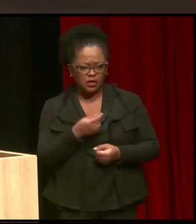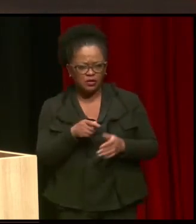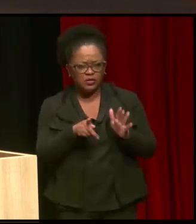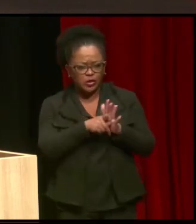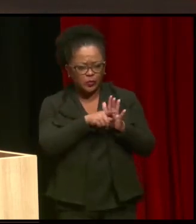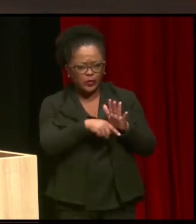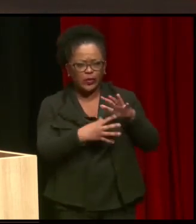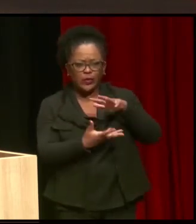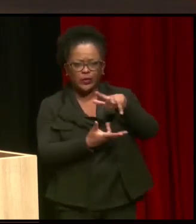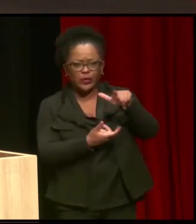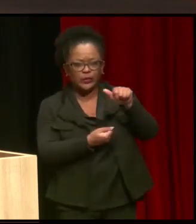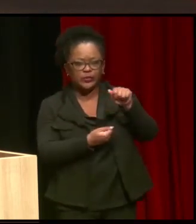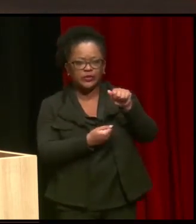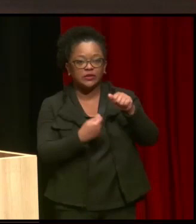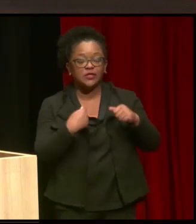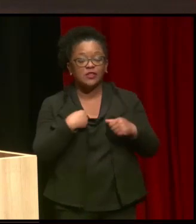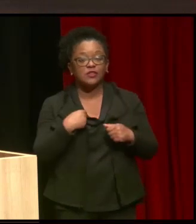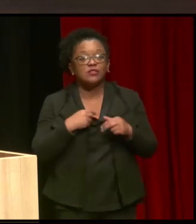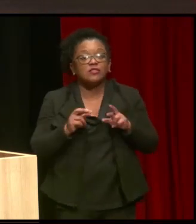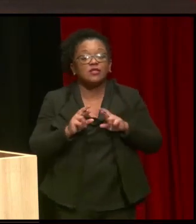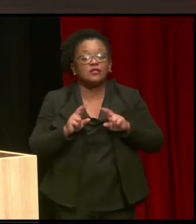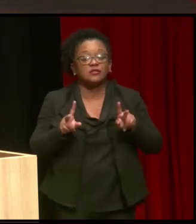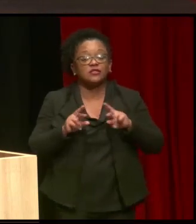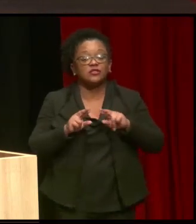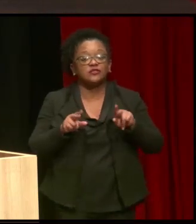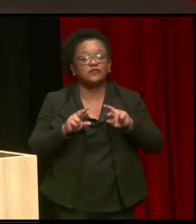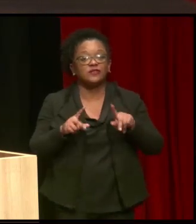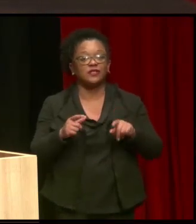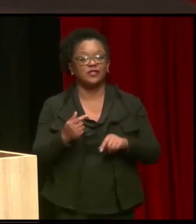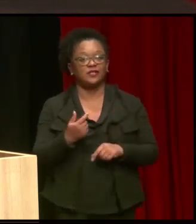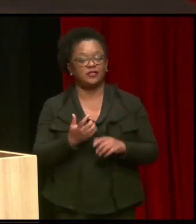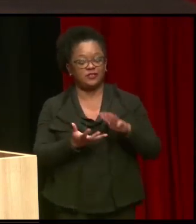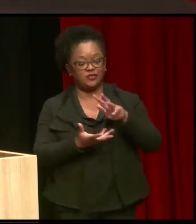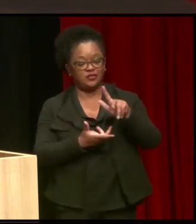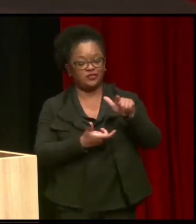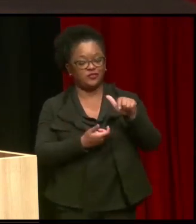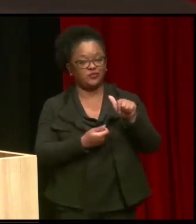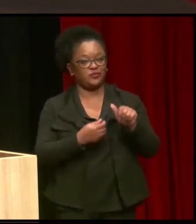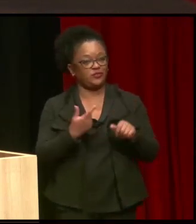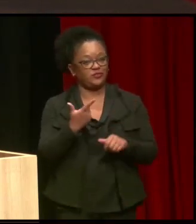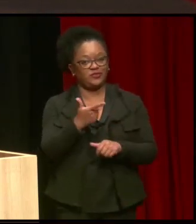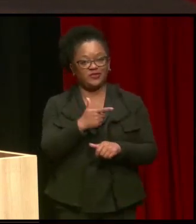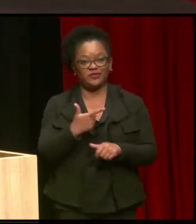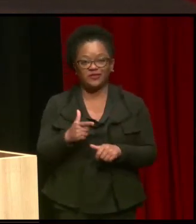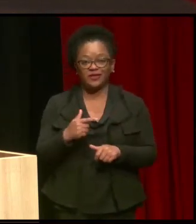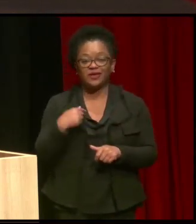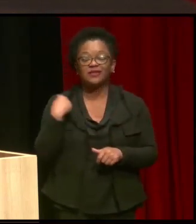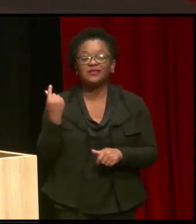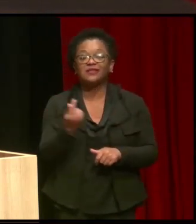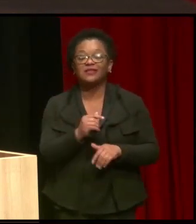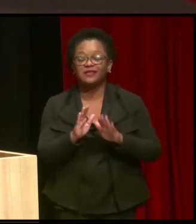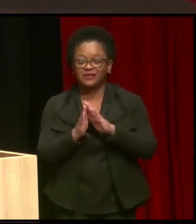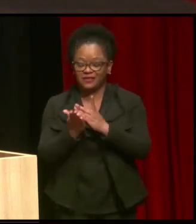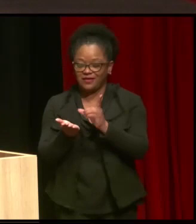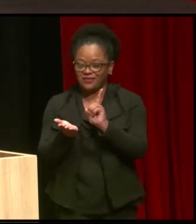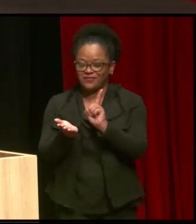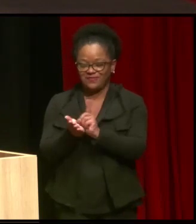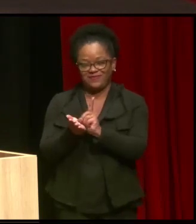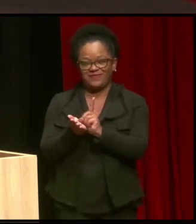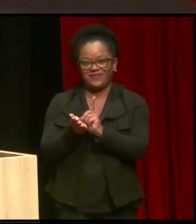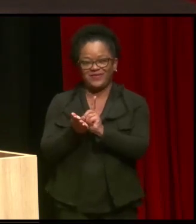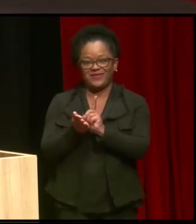que que nós temos que o mundo não tem? Hã? Nós temos a palavra de Deus, nós temos o amor de Cristo, nós temos o